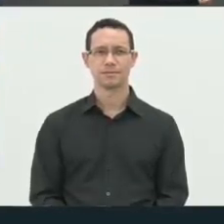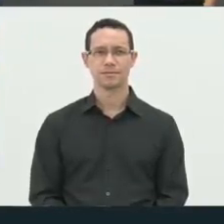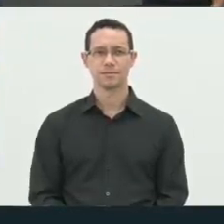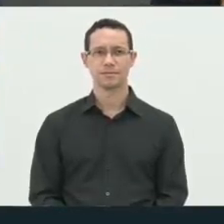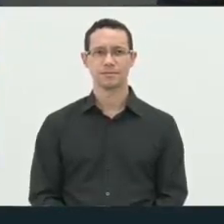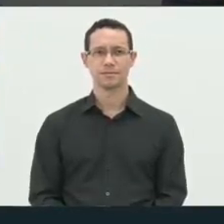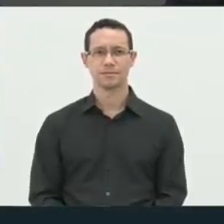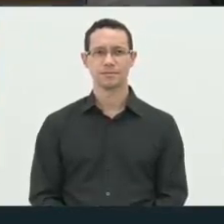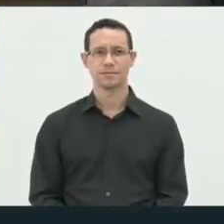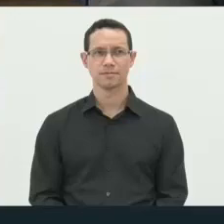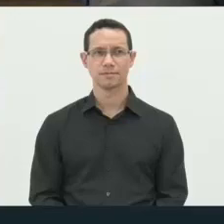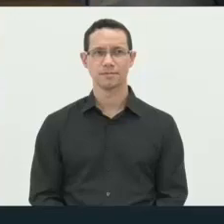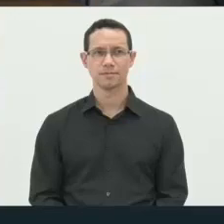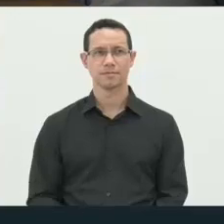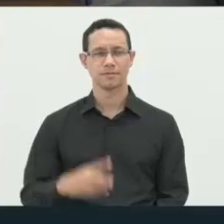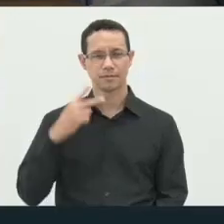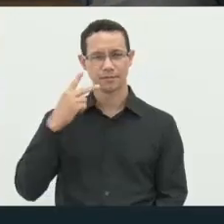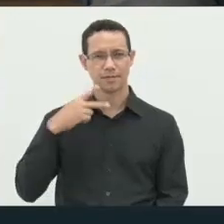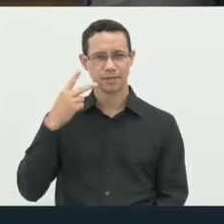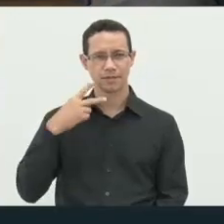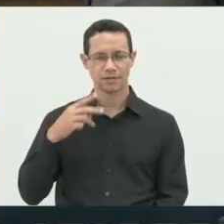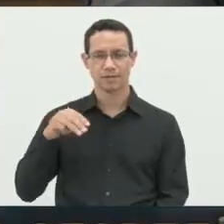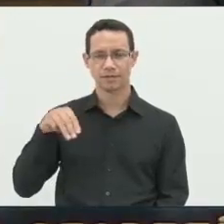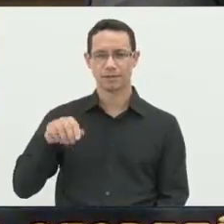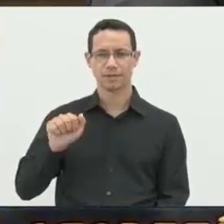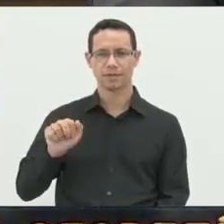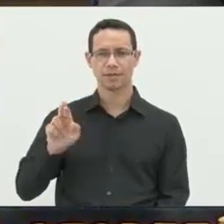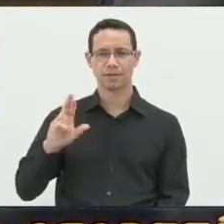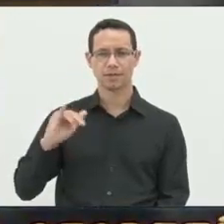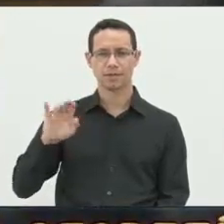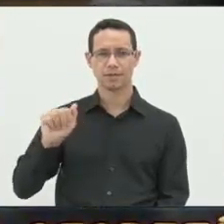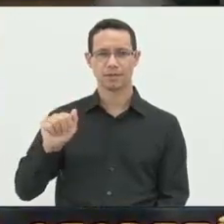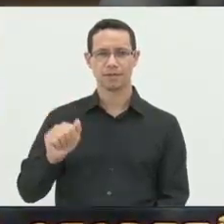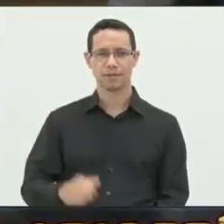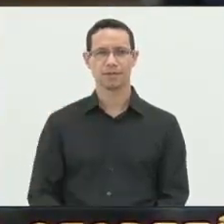com a palavra vereadora Márcia tasquete